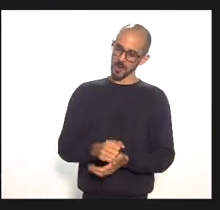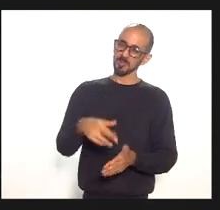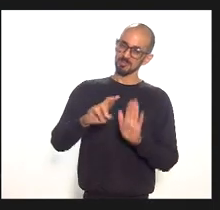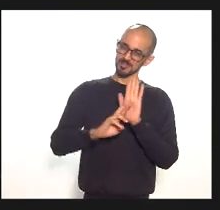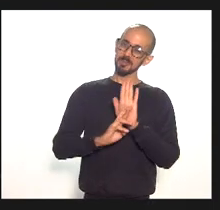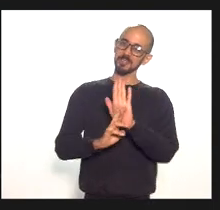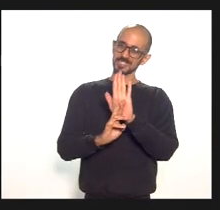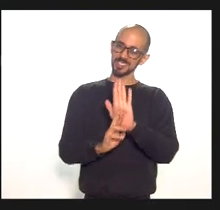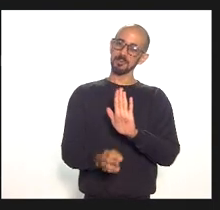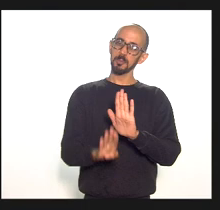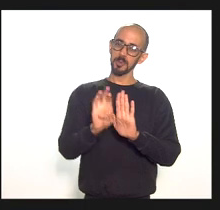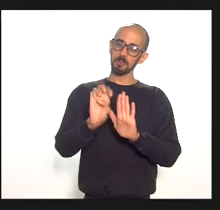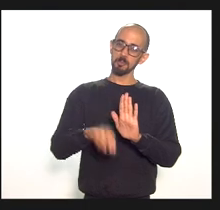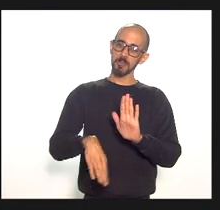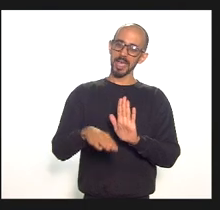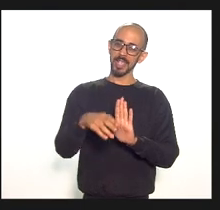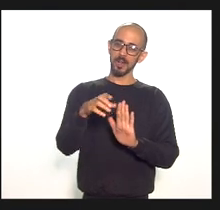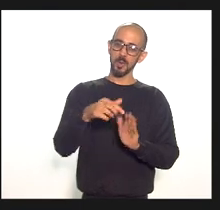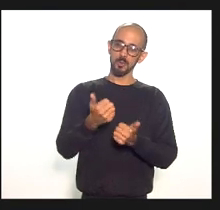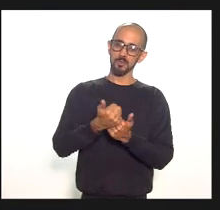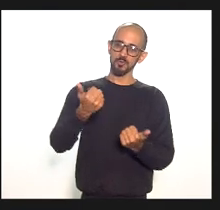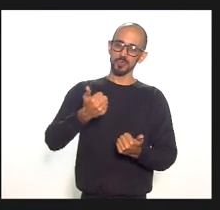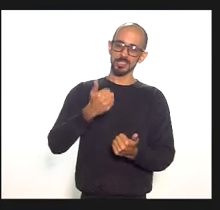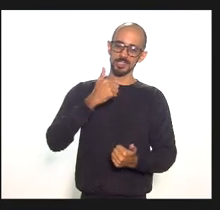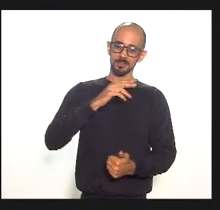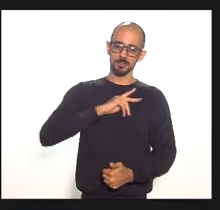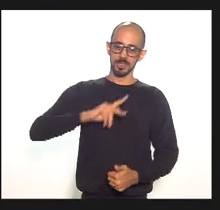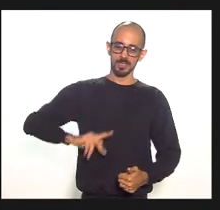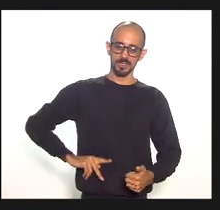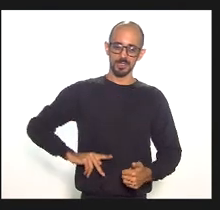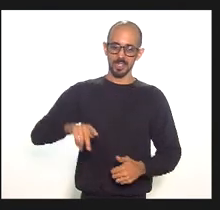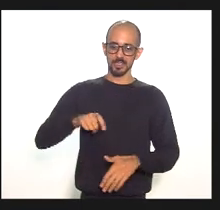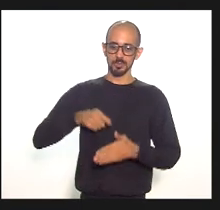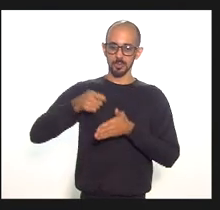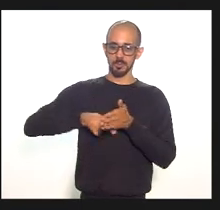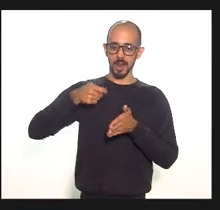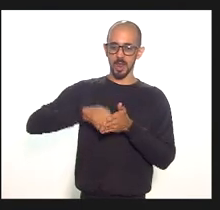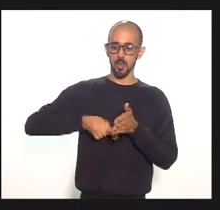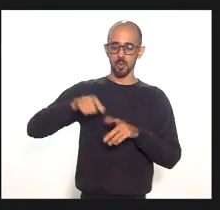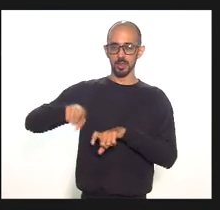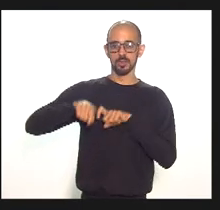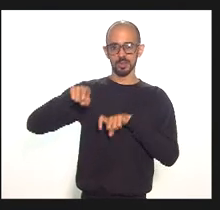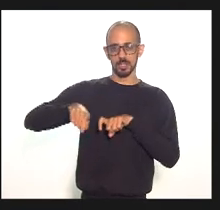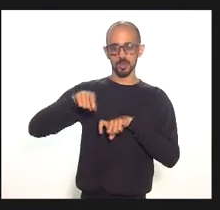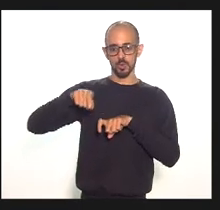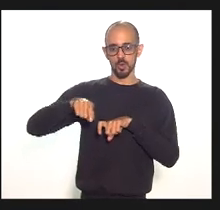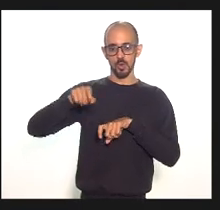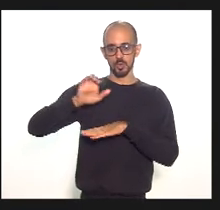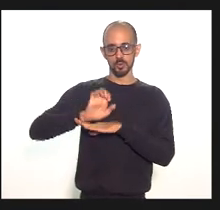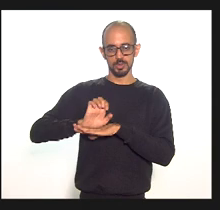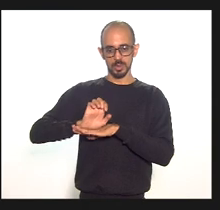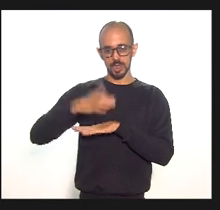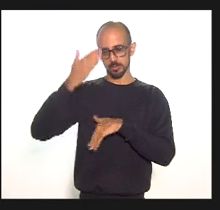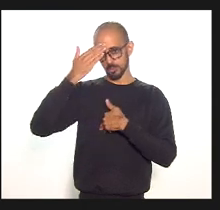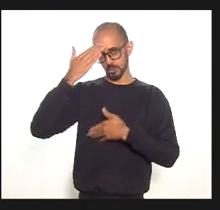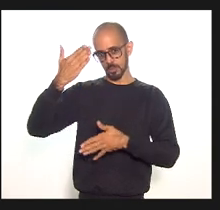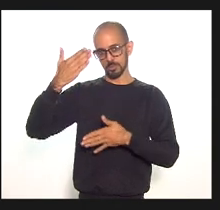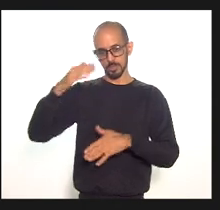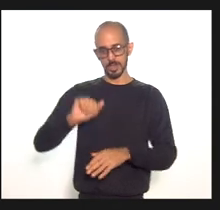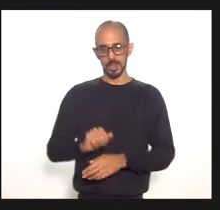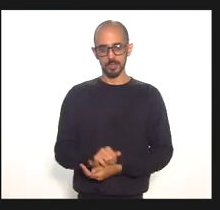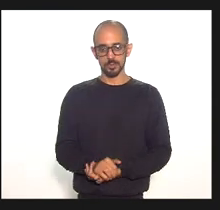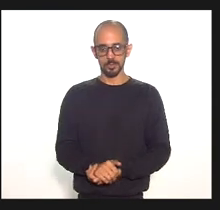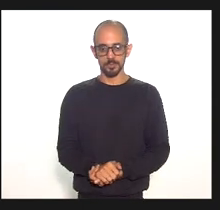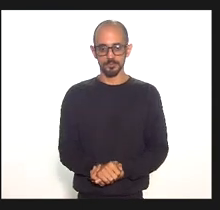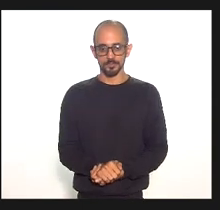bem como vice-presidente e pela luta que faz pelo interior do estado e também pela nossa capital. Obrigado, presidente Jair Obrigado, Bumbum.